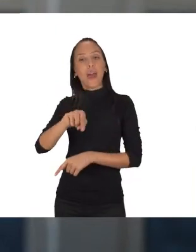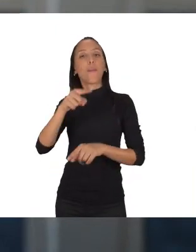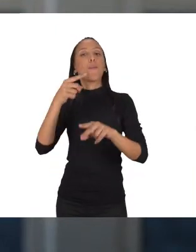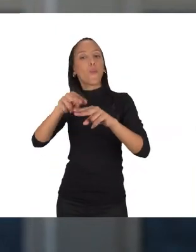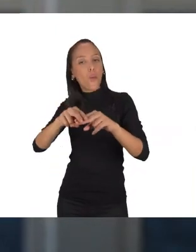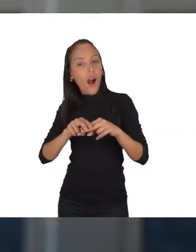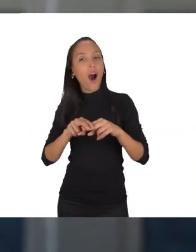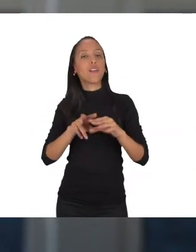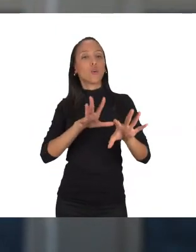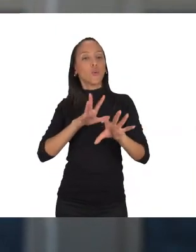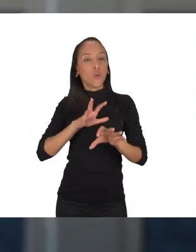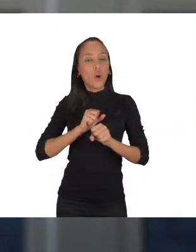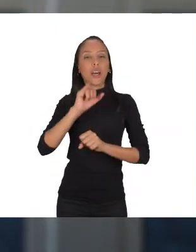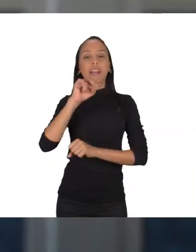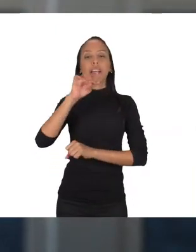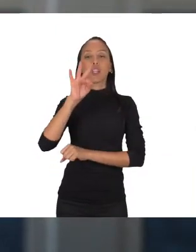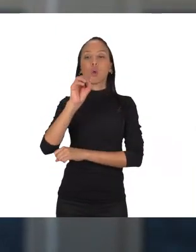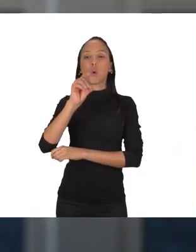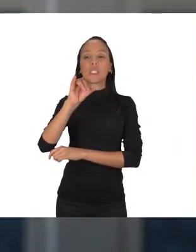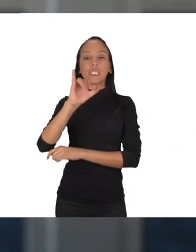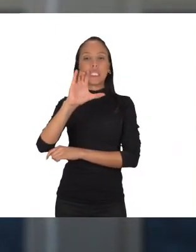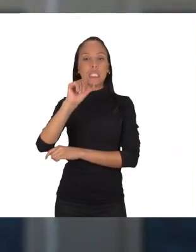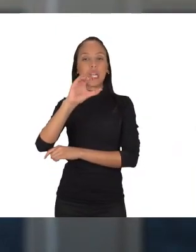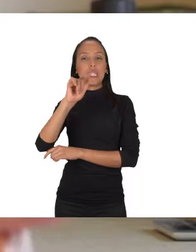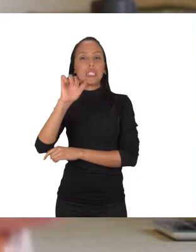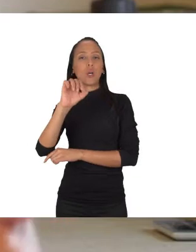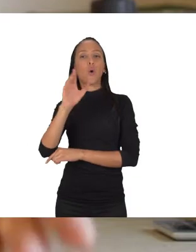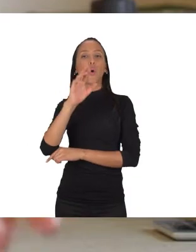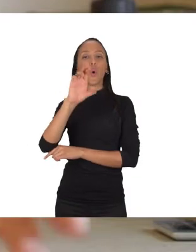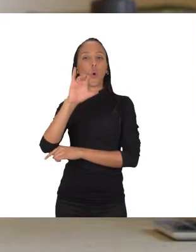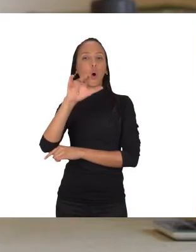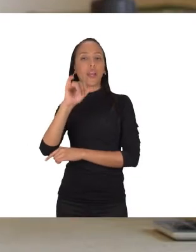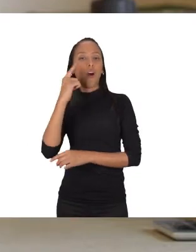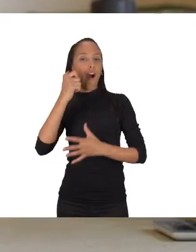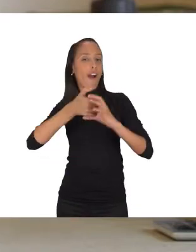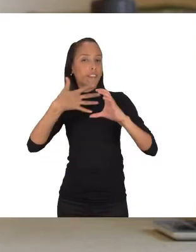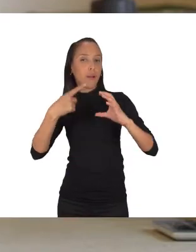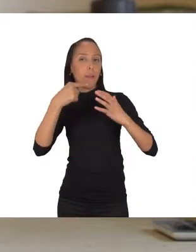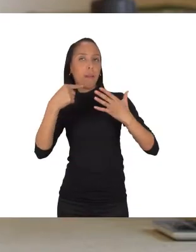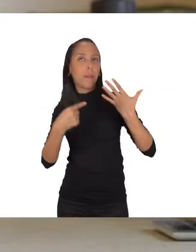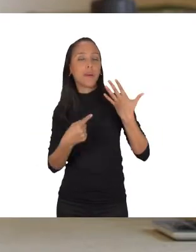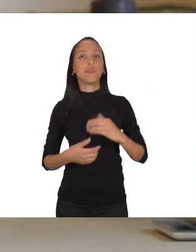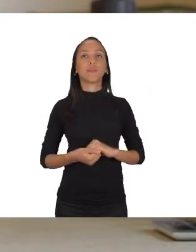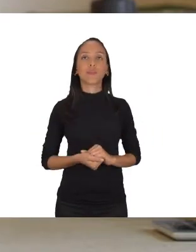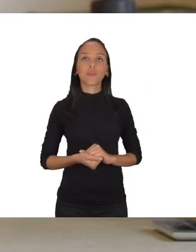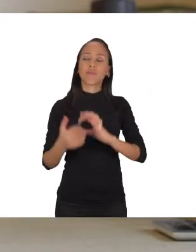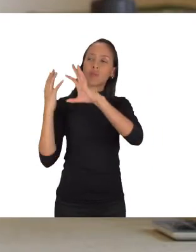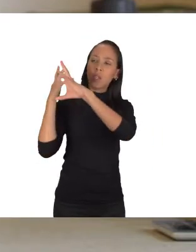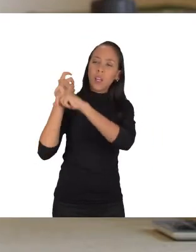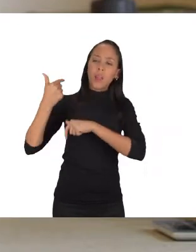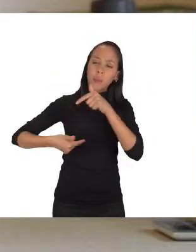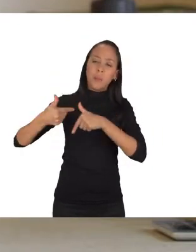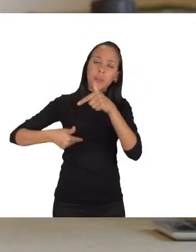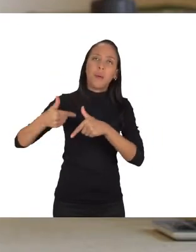grande chance de ser, por tais e tais aspectos, né? E aí esse trabalho veio vindo até que